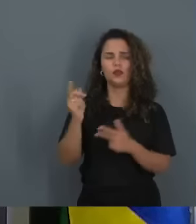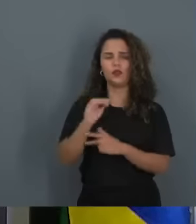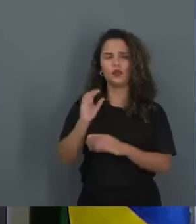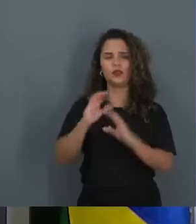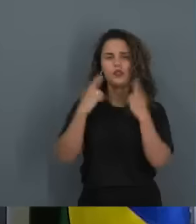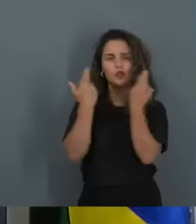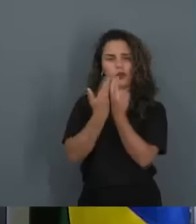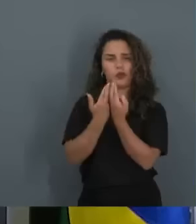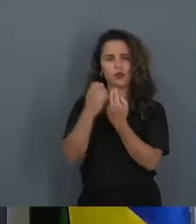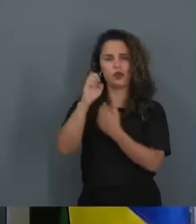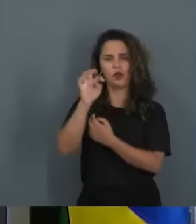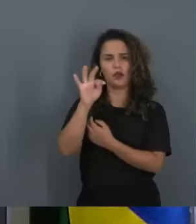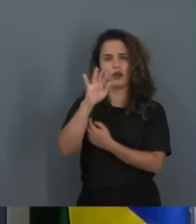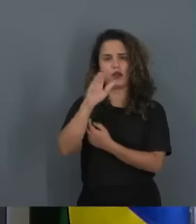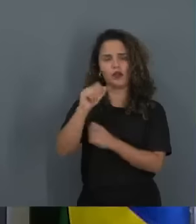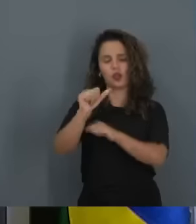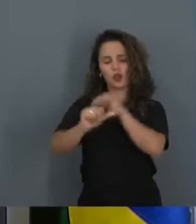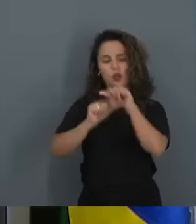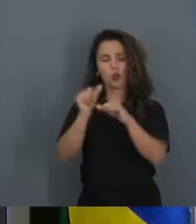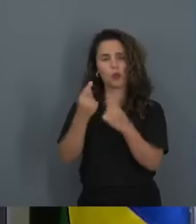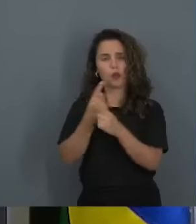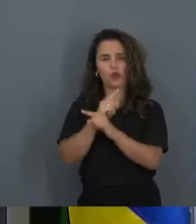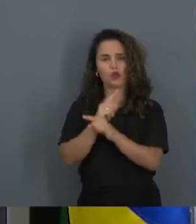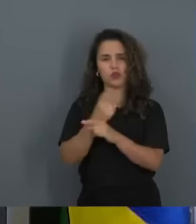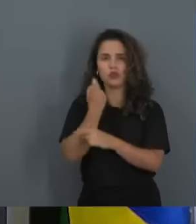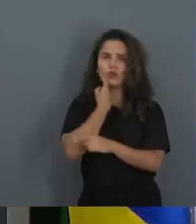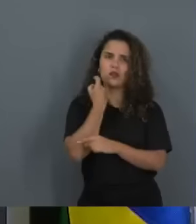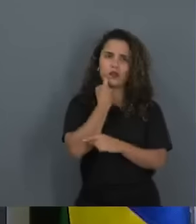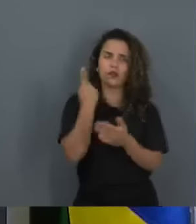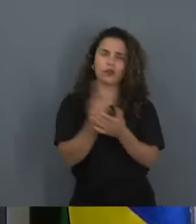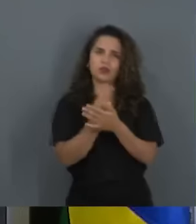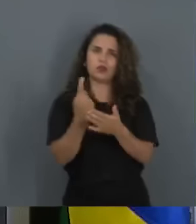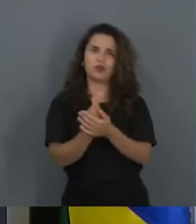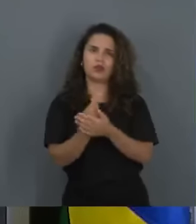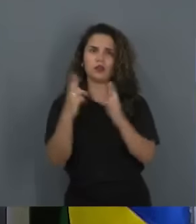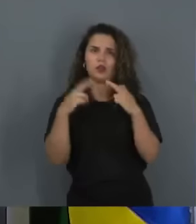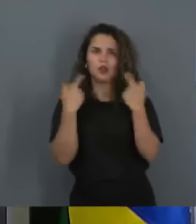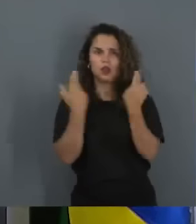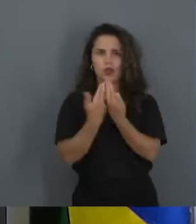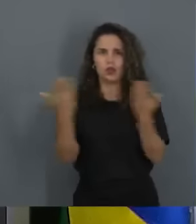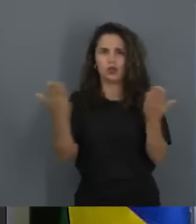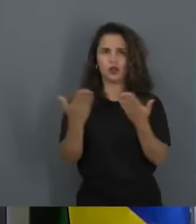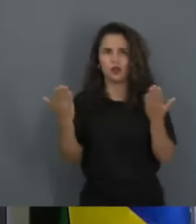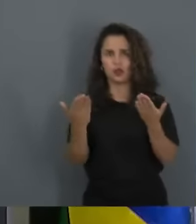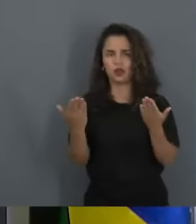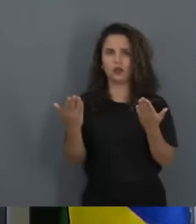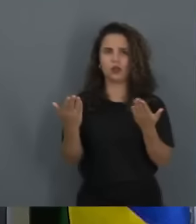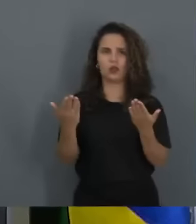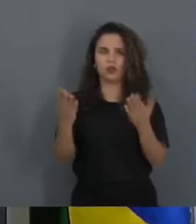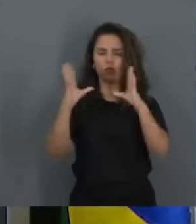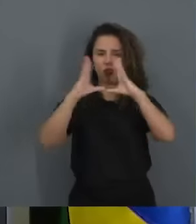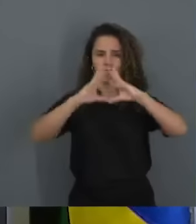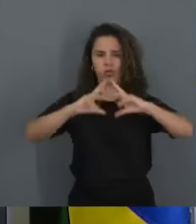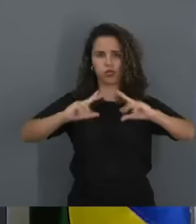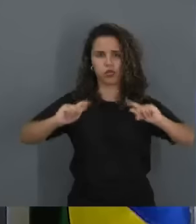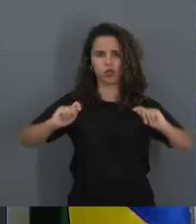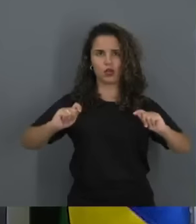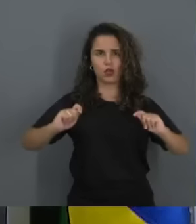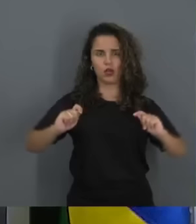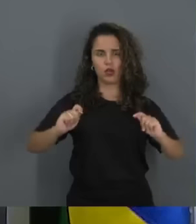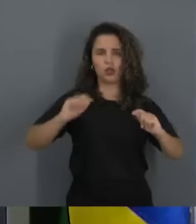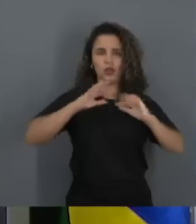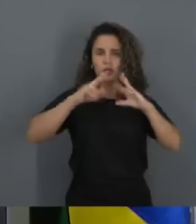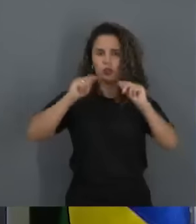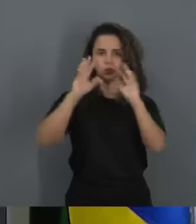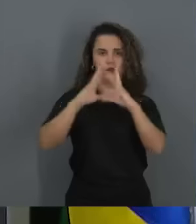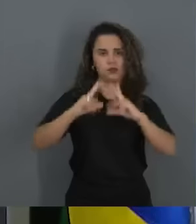Ética contra ele, a toque de caixa, numa sexta-feira, estão fazendo audiência lá agora, vazio,